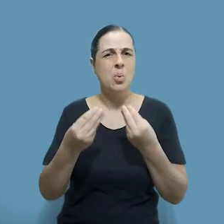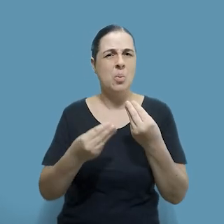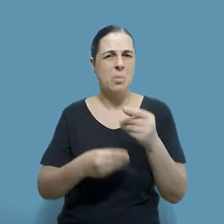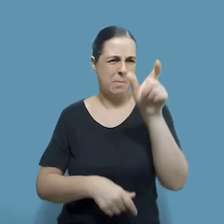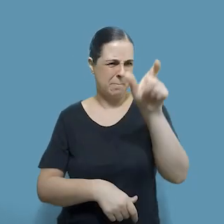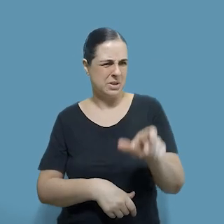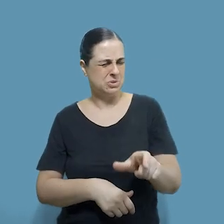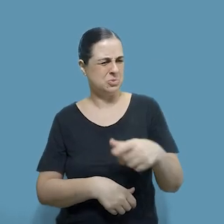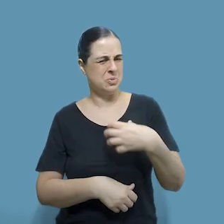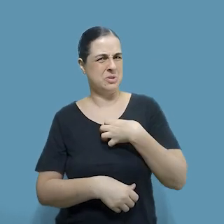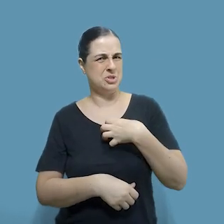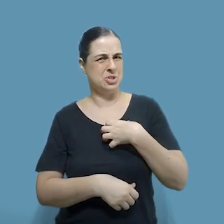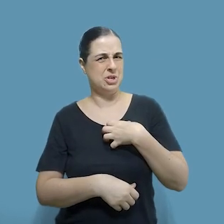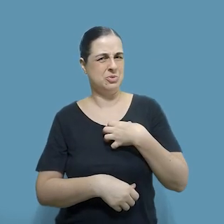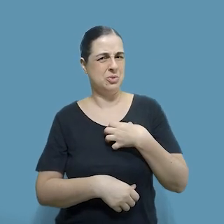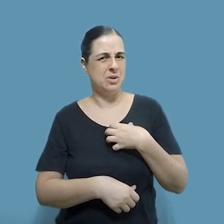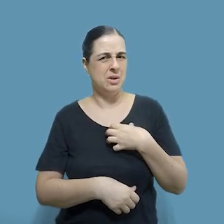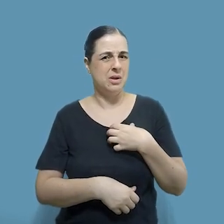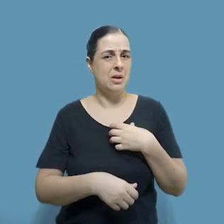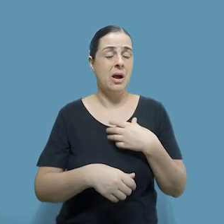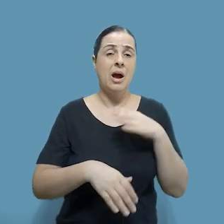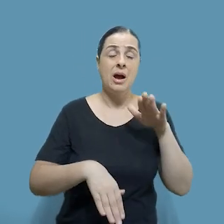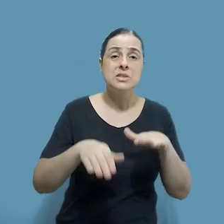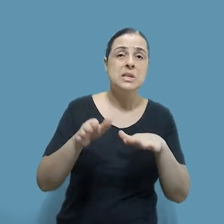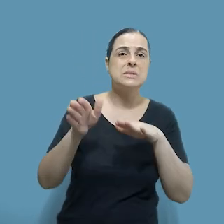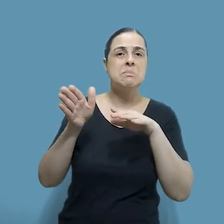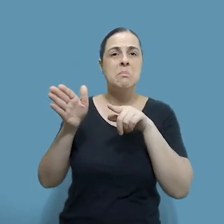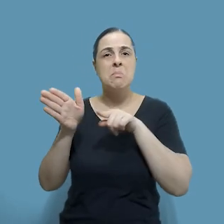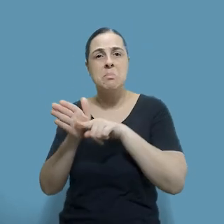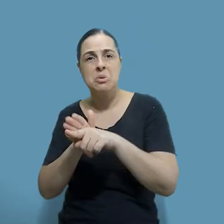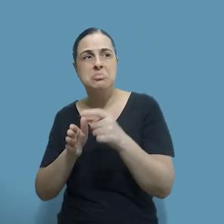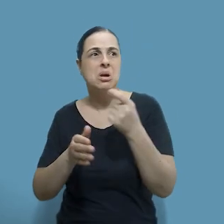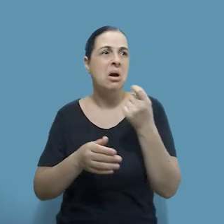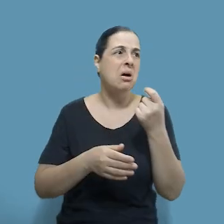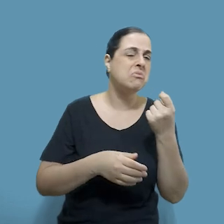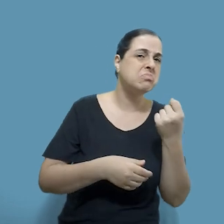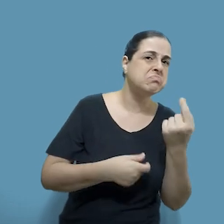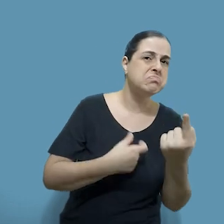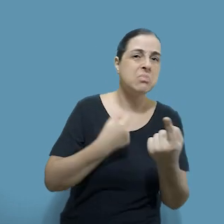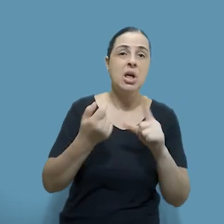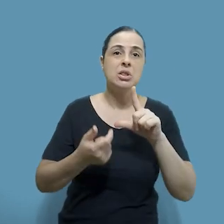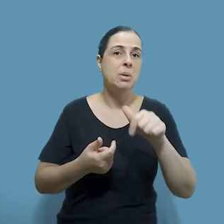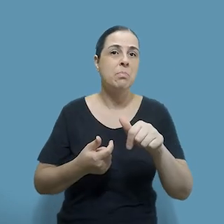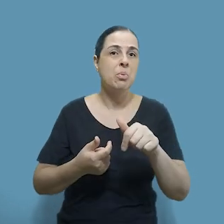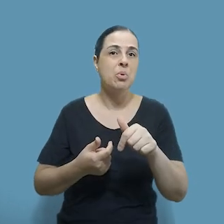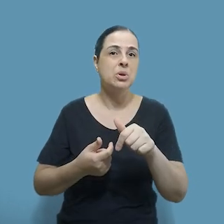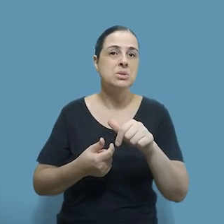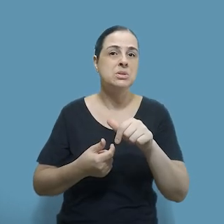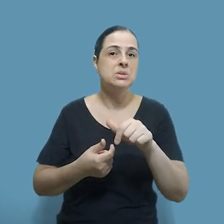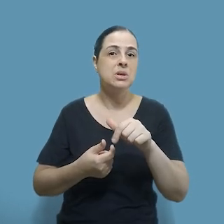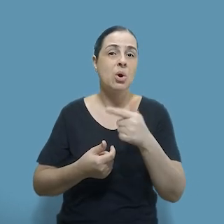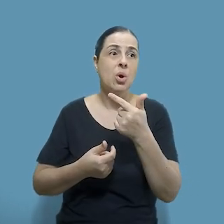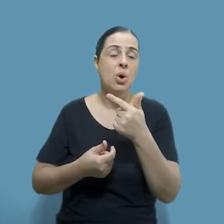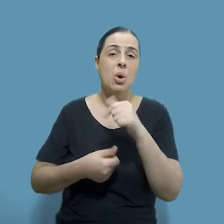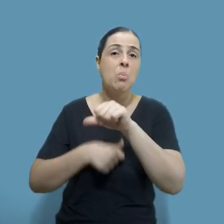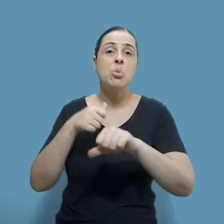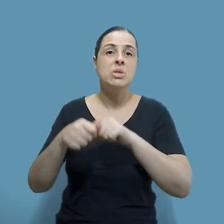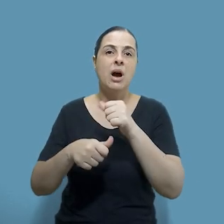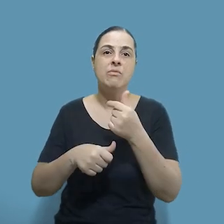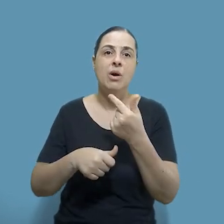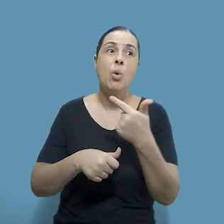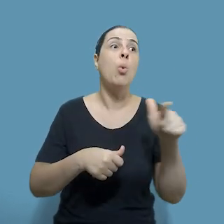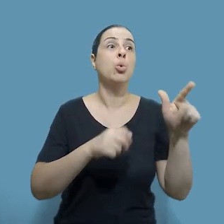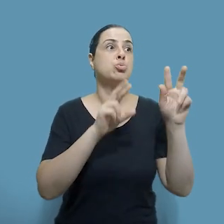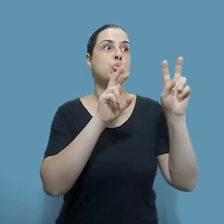pessoa, né? Então, eles perguntavam de vez em quando e mudavam de assunto. Aí chega uma das minhas amigas e diz assim, olha, chegou